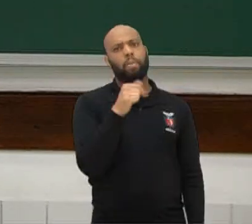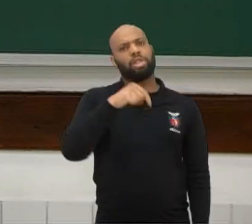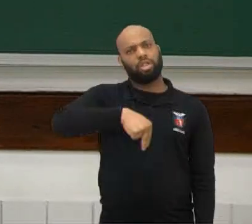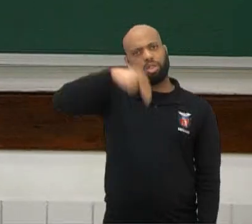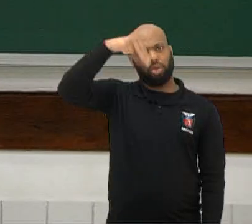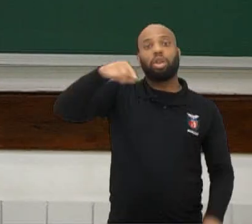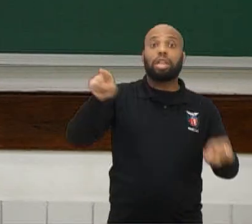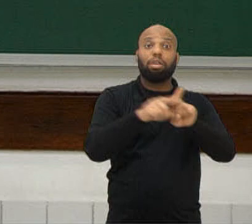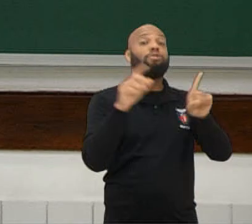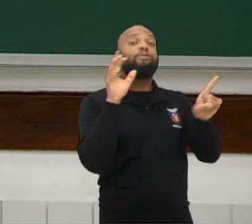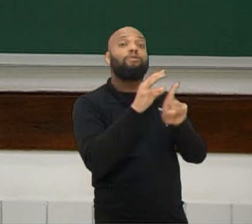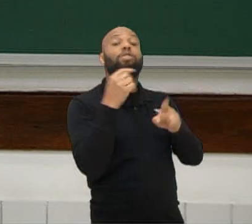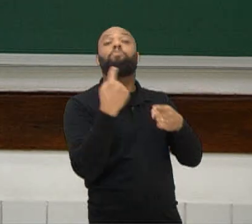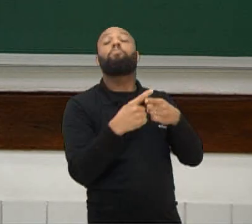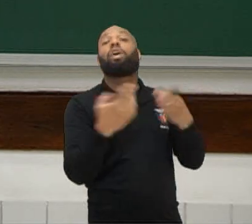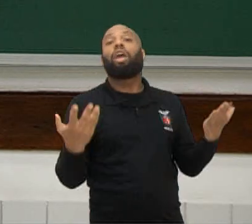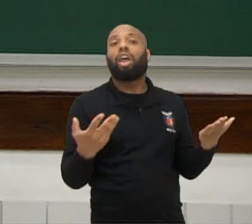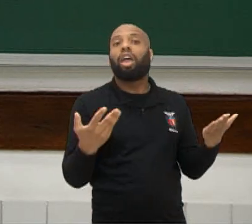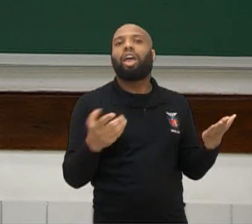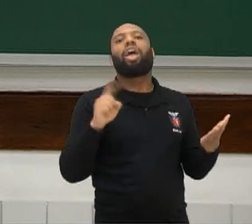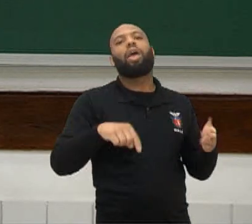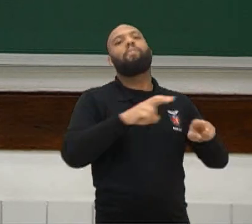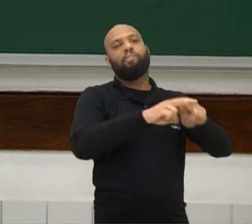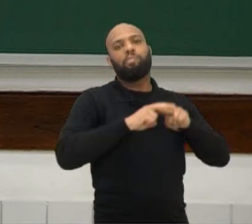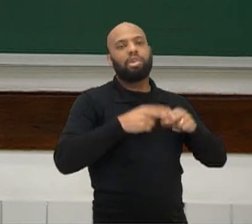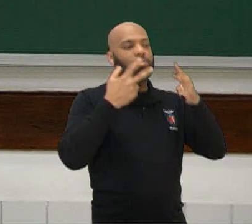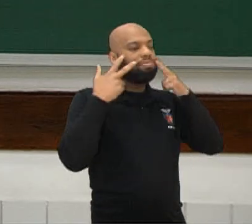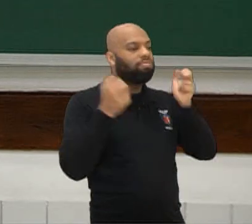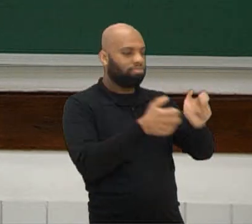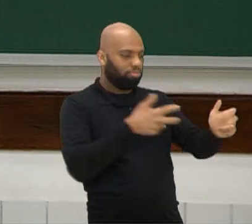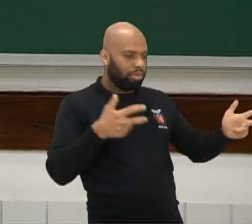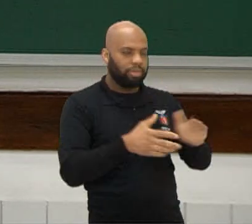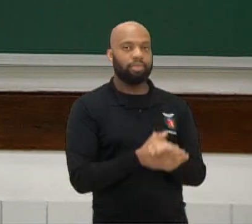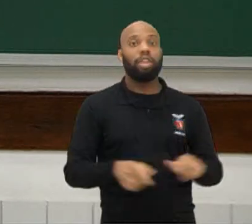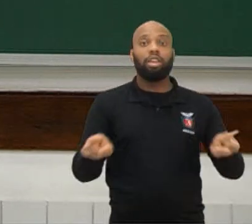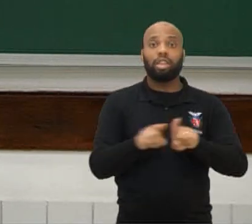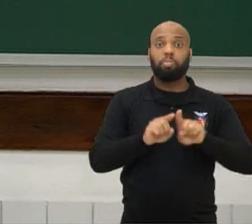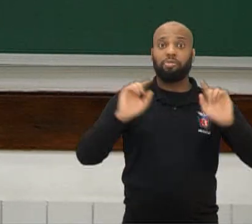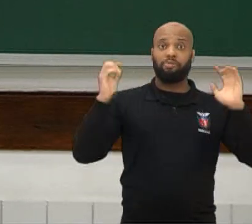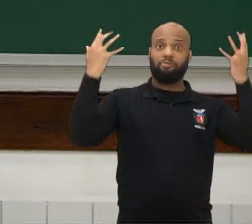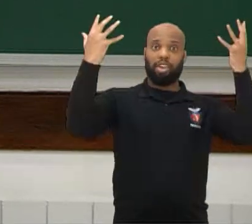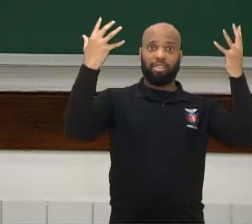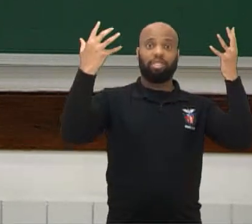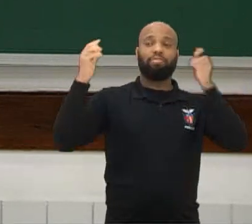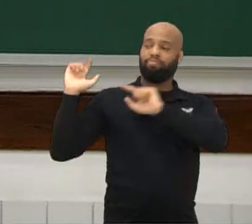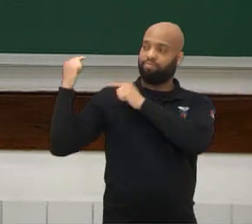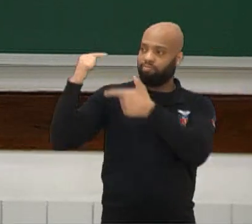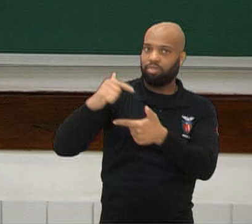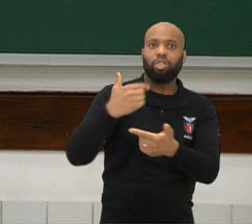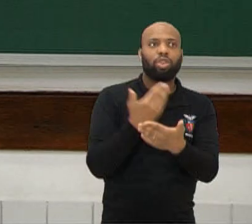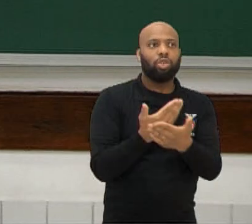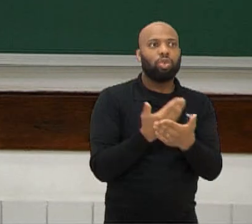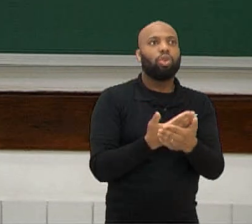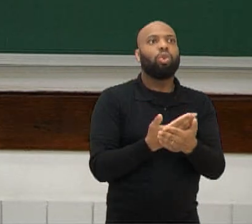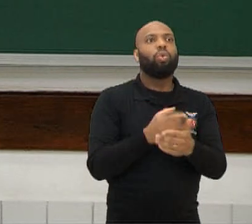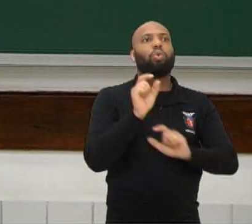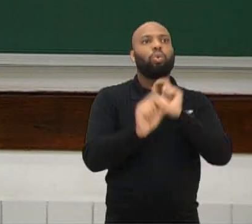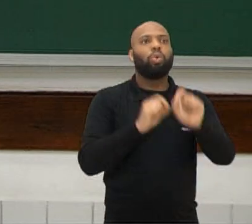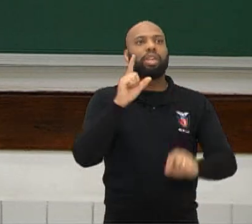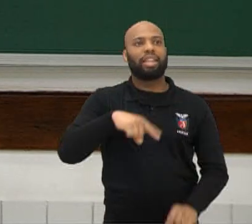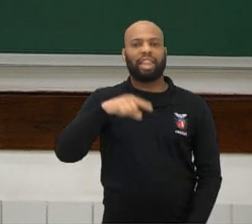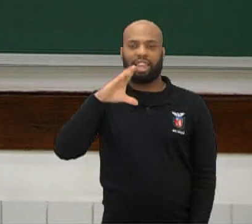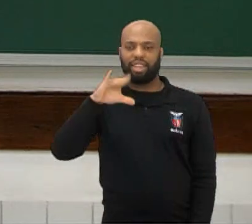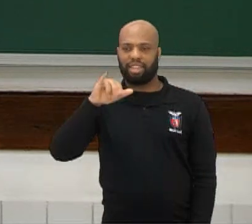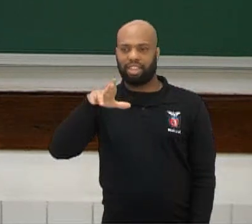pela cultura indígena, né? Principais festas populares, nós falamos bastante do Círio de Nazaré, e